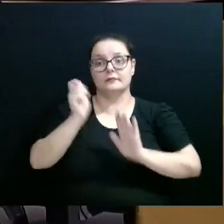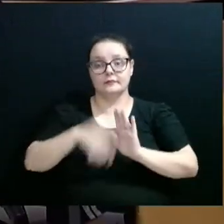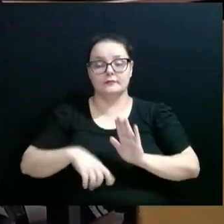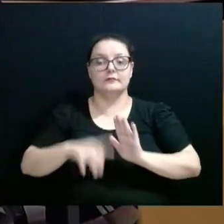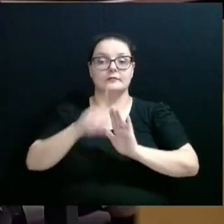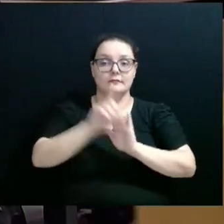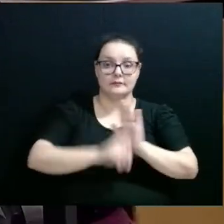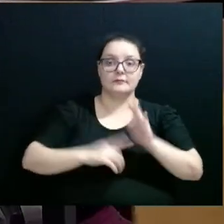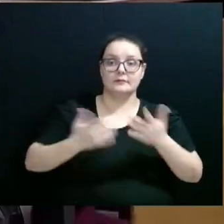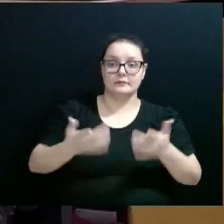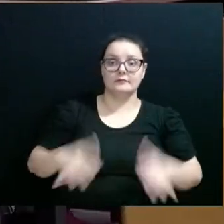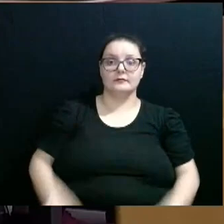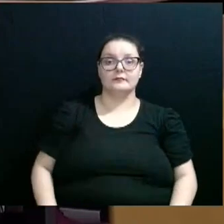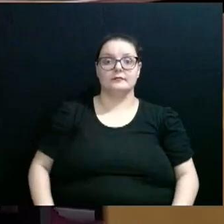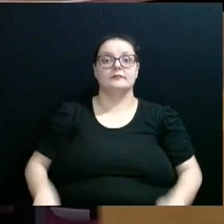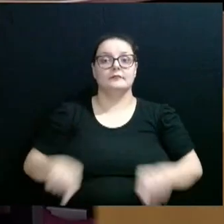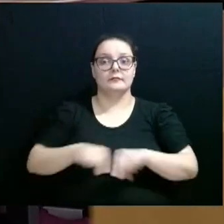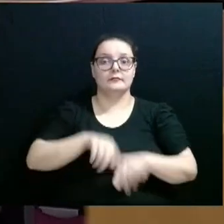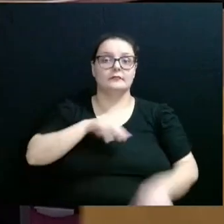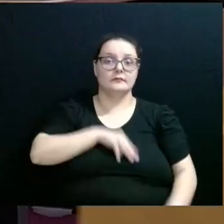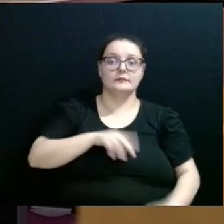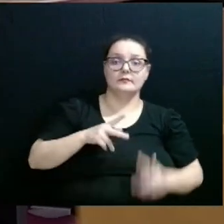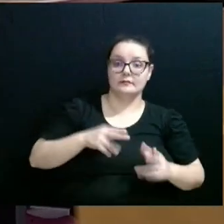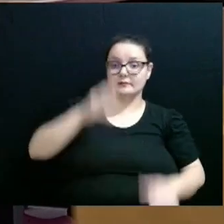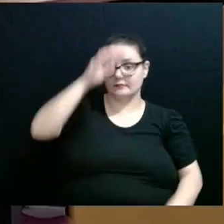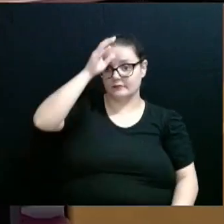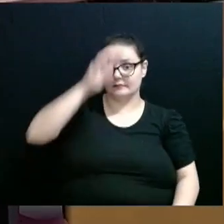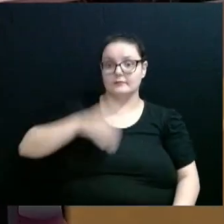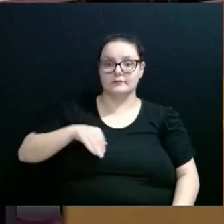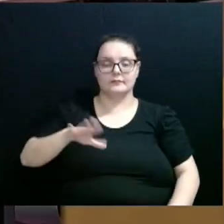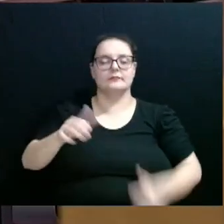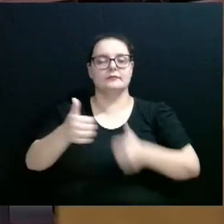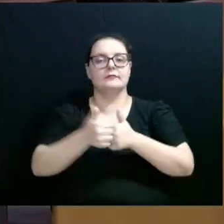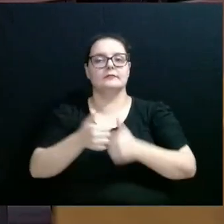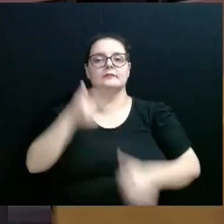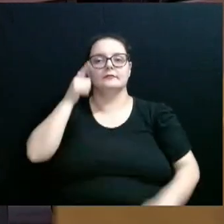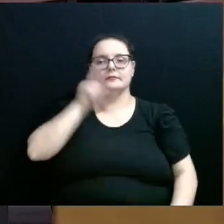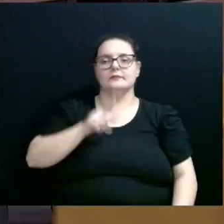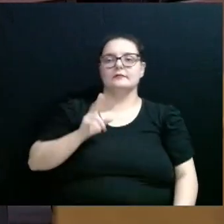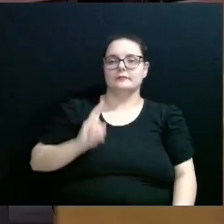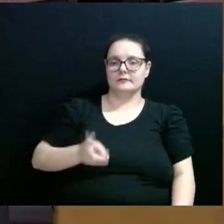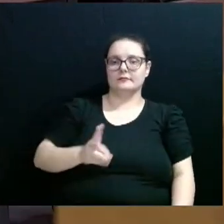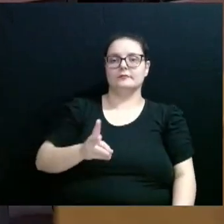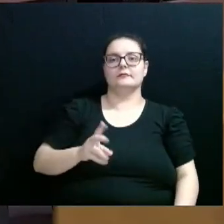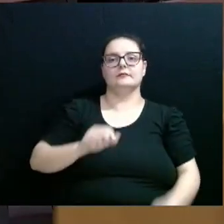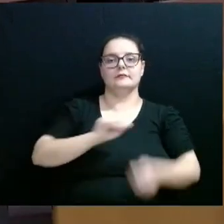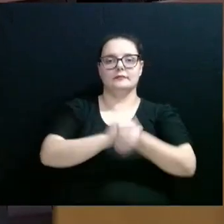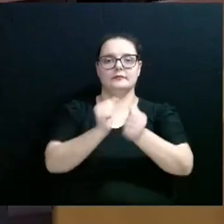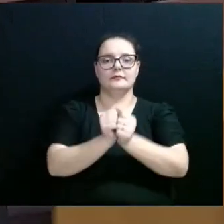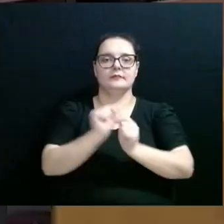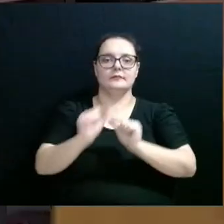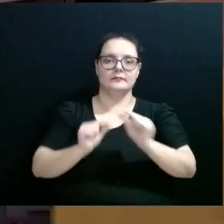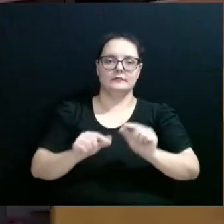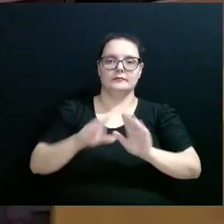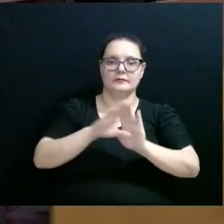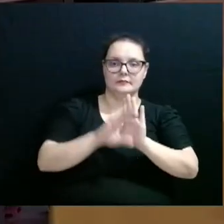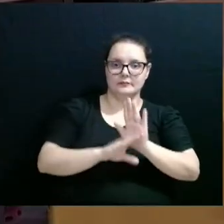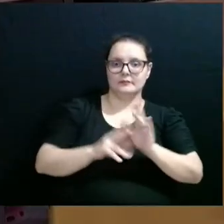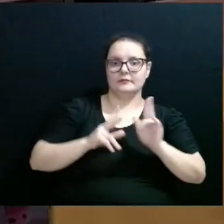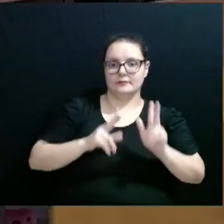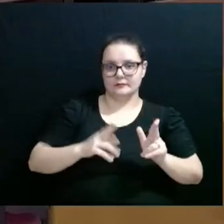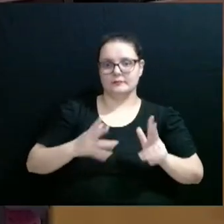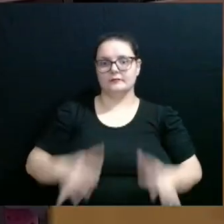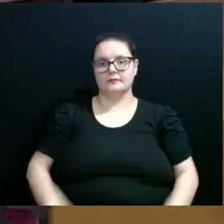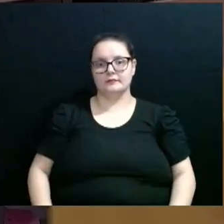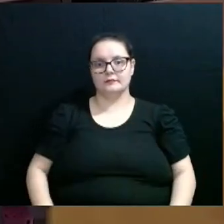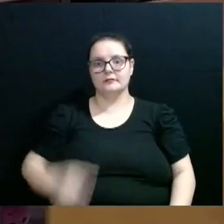dos deveres deles como cidadãos, está muito mais próximo. Então a gente consegue sempre moldar um pouco o formato do programa, de acordo com o perfil de